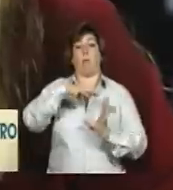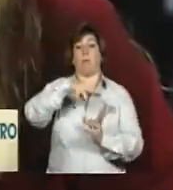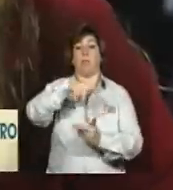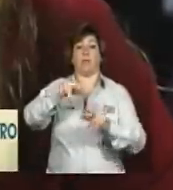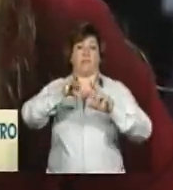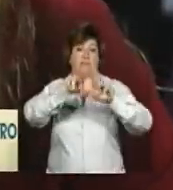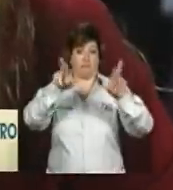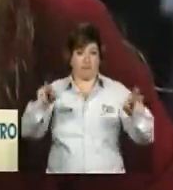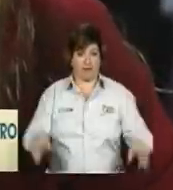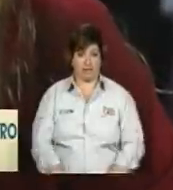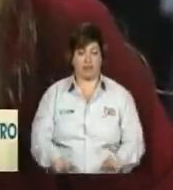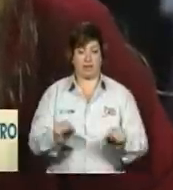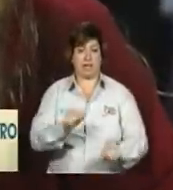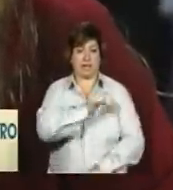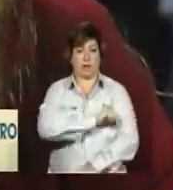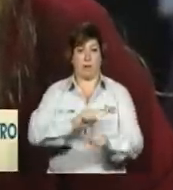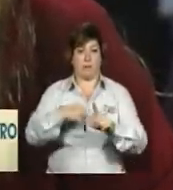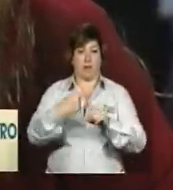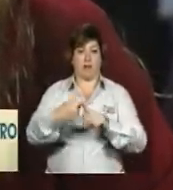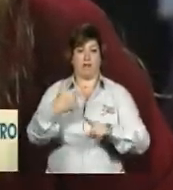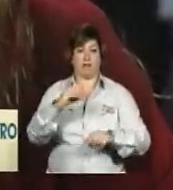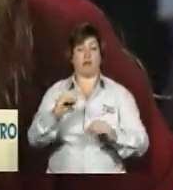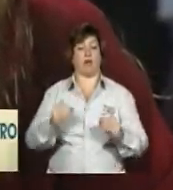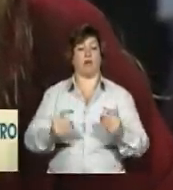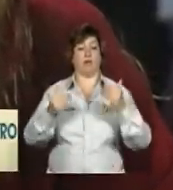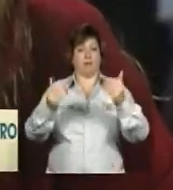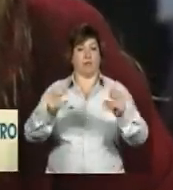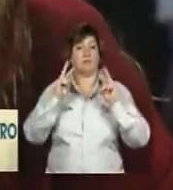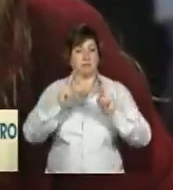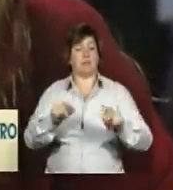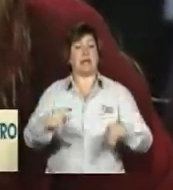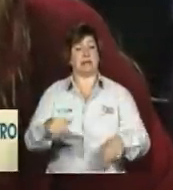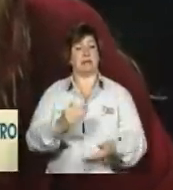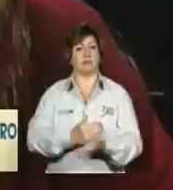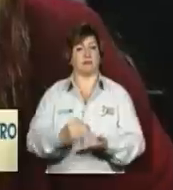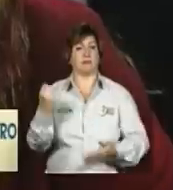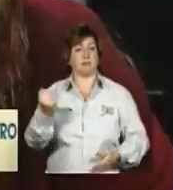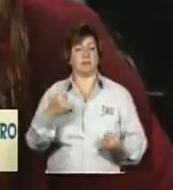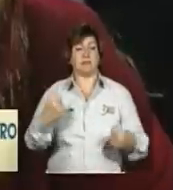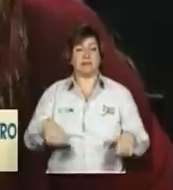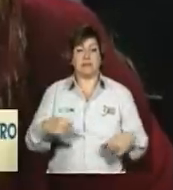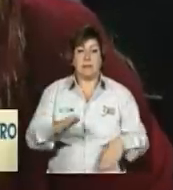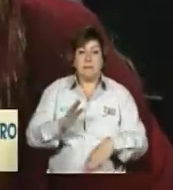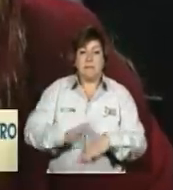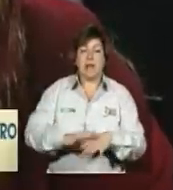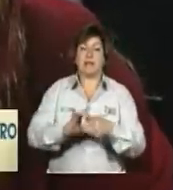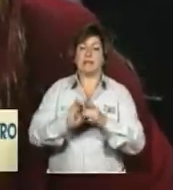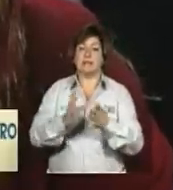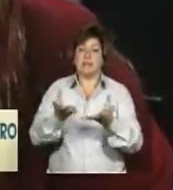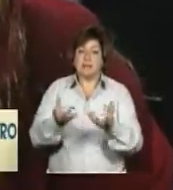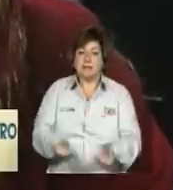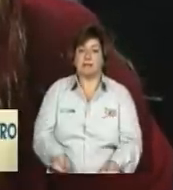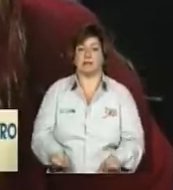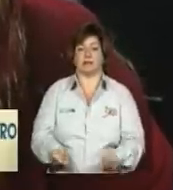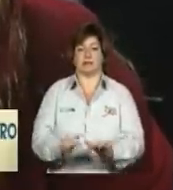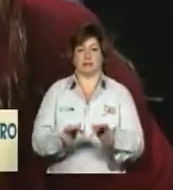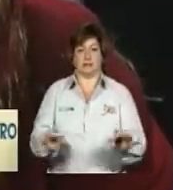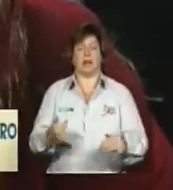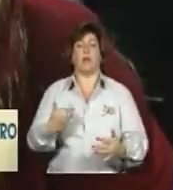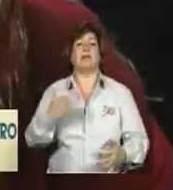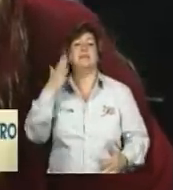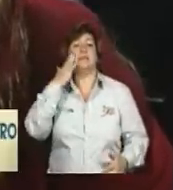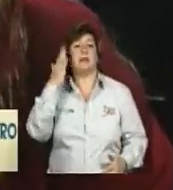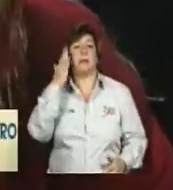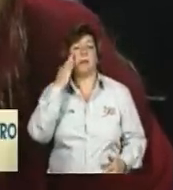diferente e que a Rio Mais 20 olha para frente e que esse princípio tem que ser mais flexível. Eu queria saber como é que isso está